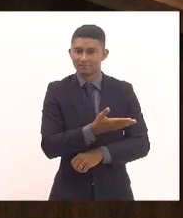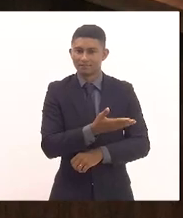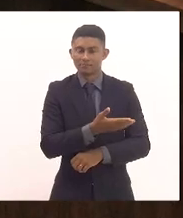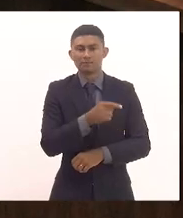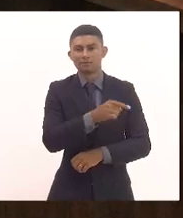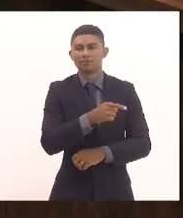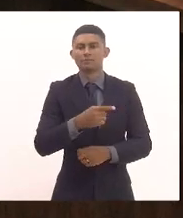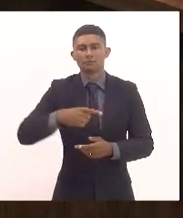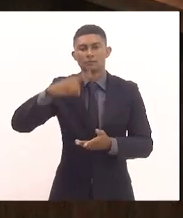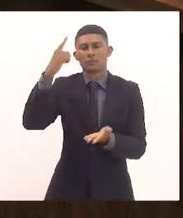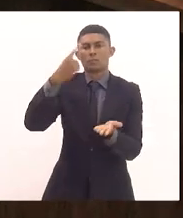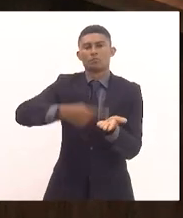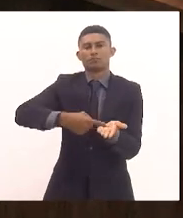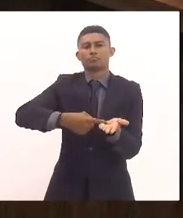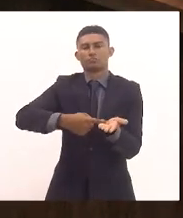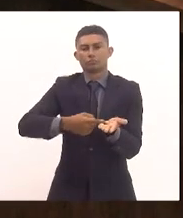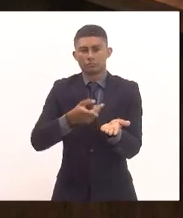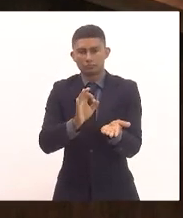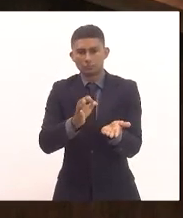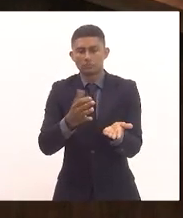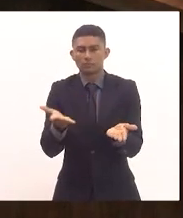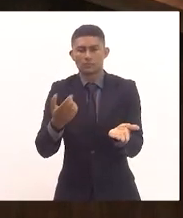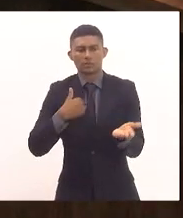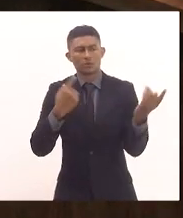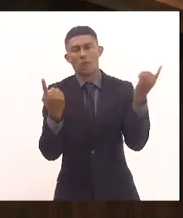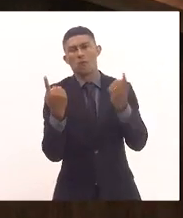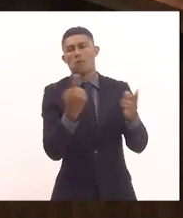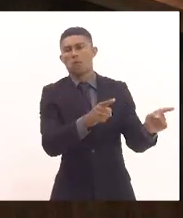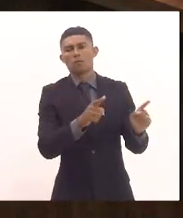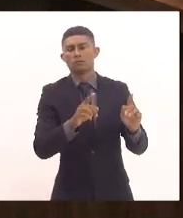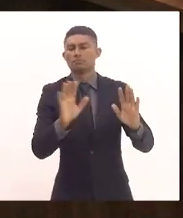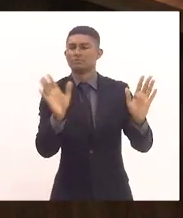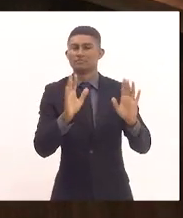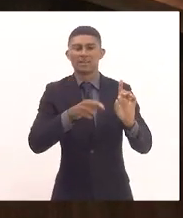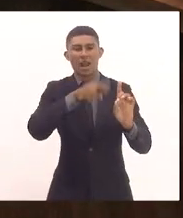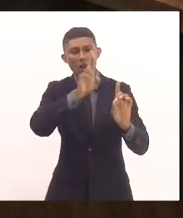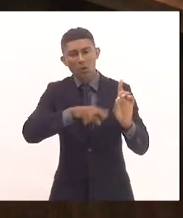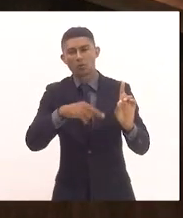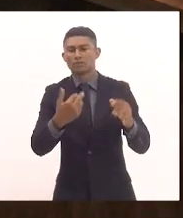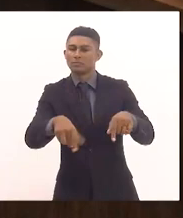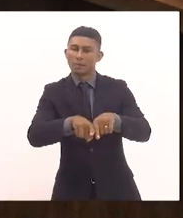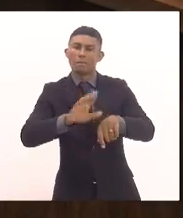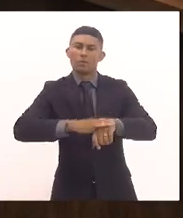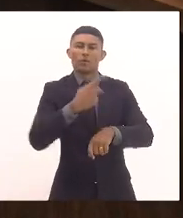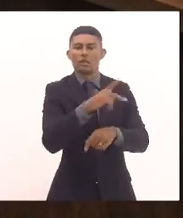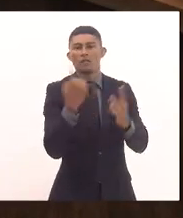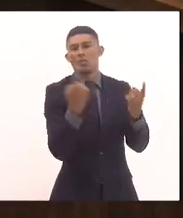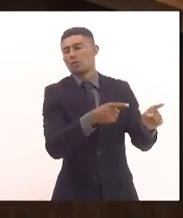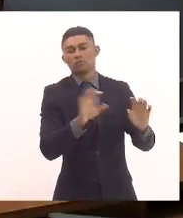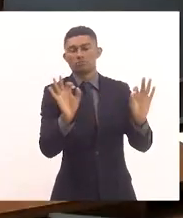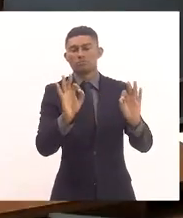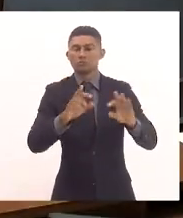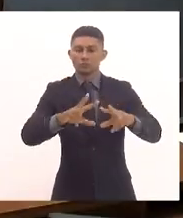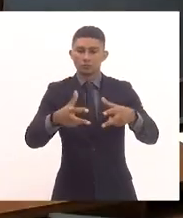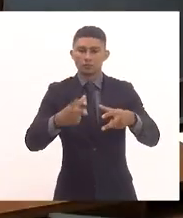acordou, não vou contrariar nem o relator, nem a autora, vou acompanhar o voto da CCJ.